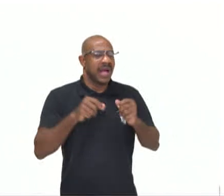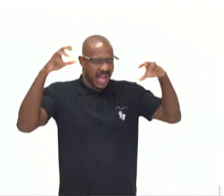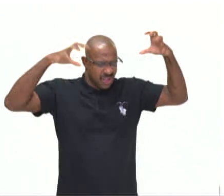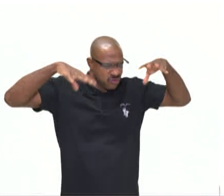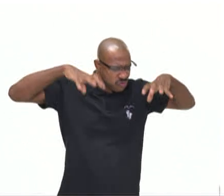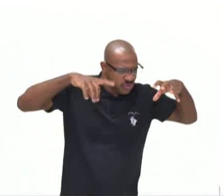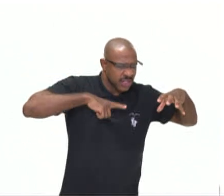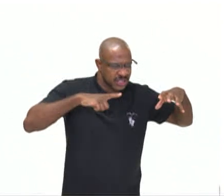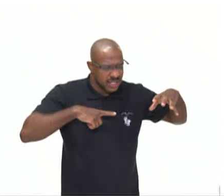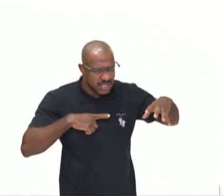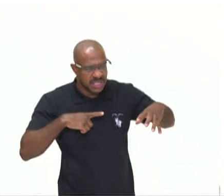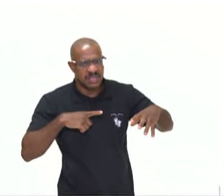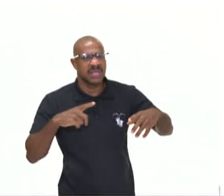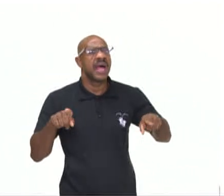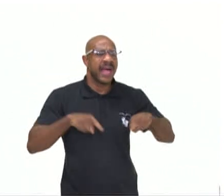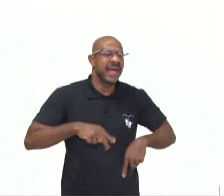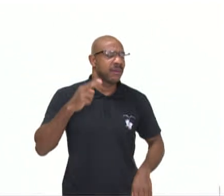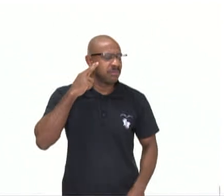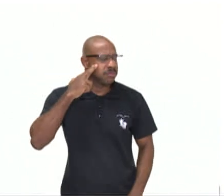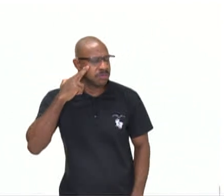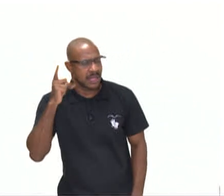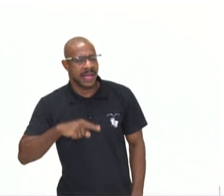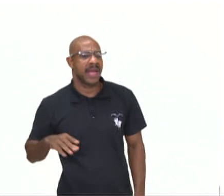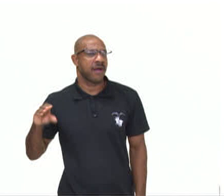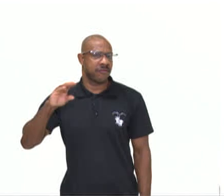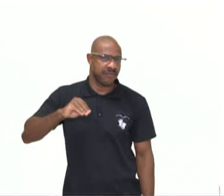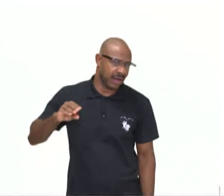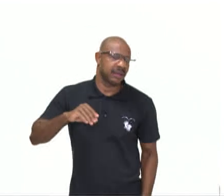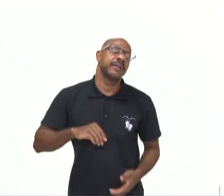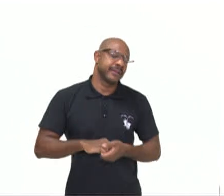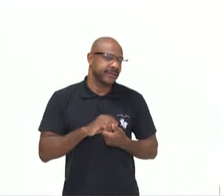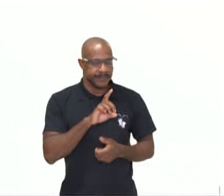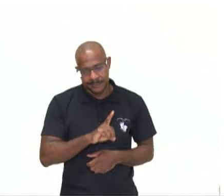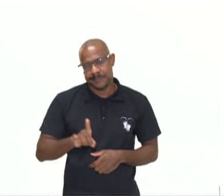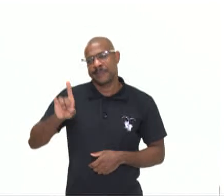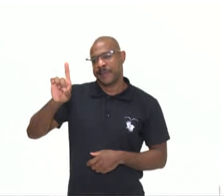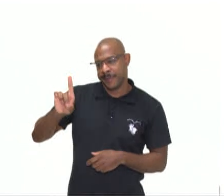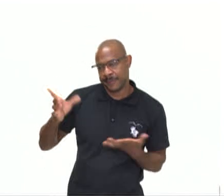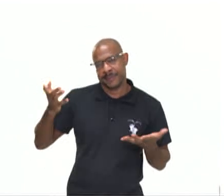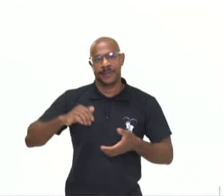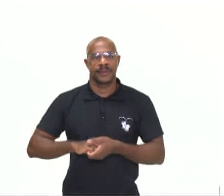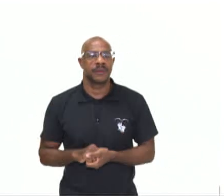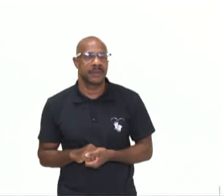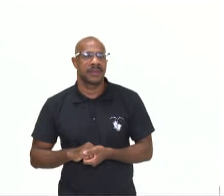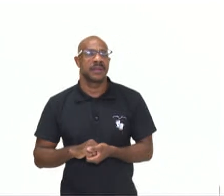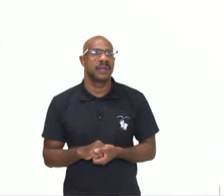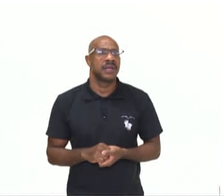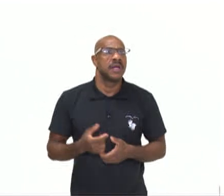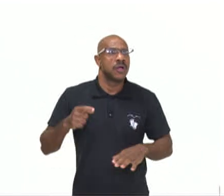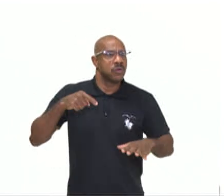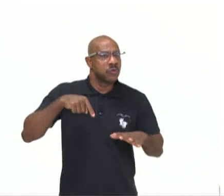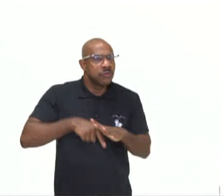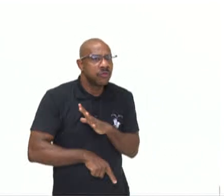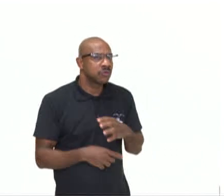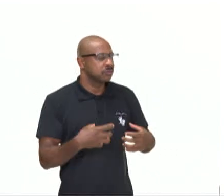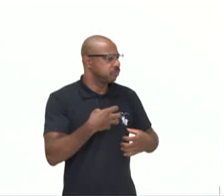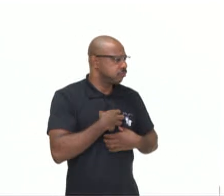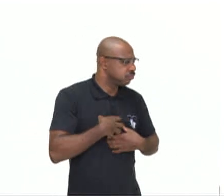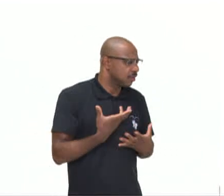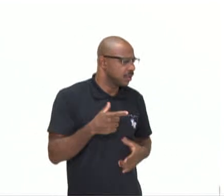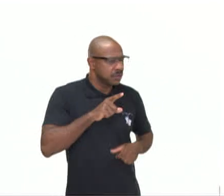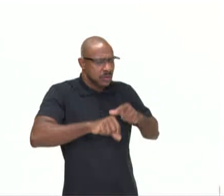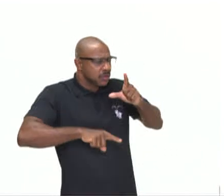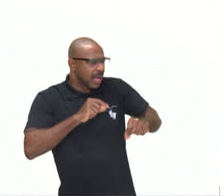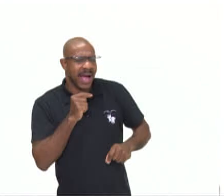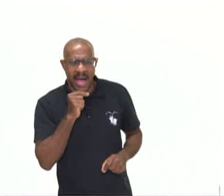a chuva tal como os sonhos são as falas dos Deuses no fundo uma escritor ou escritora que escolhe